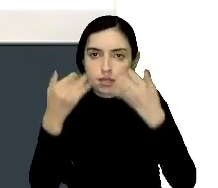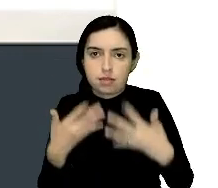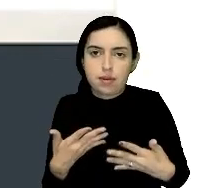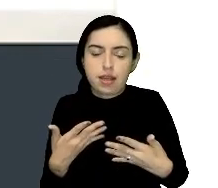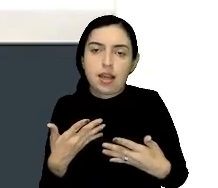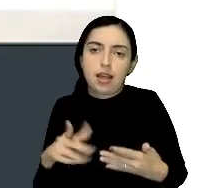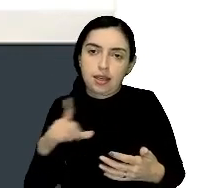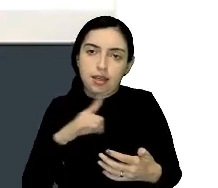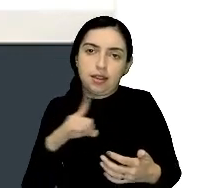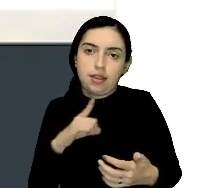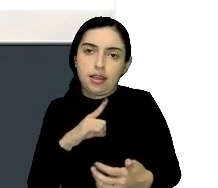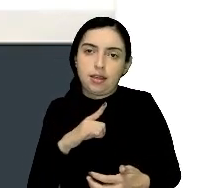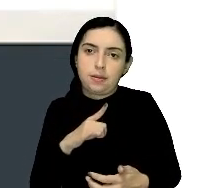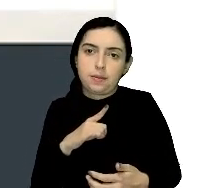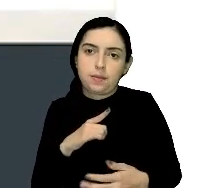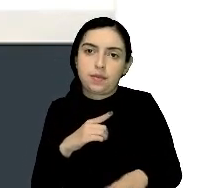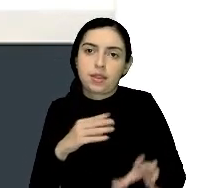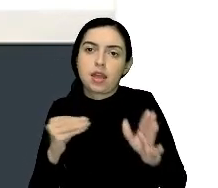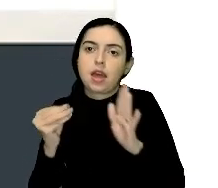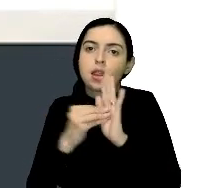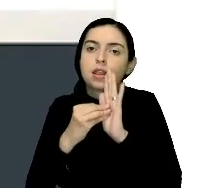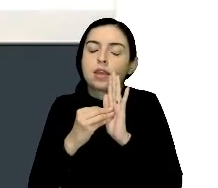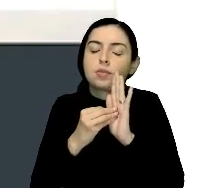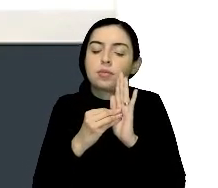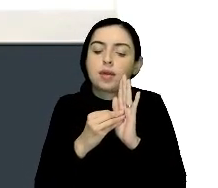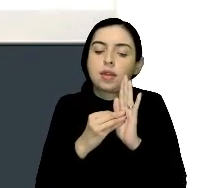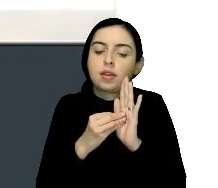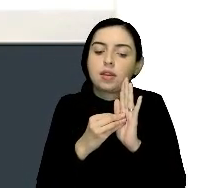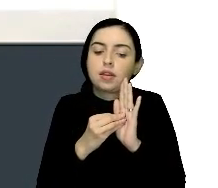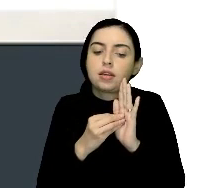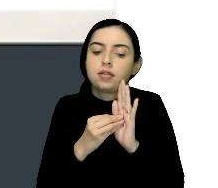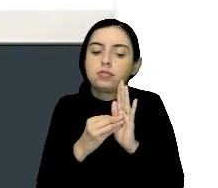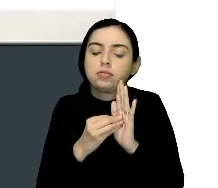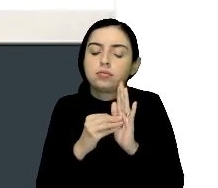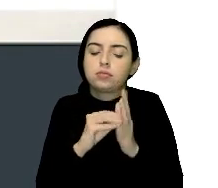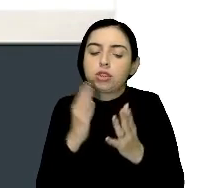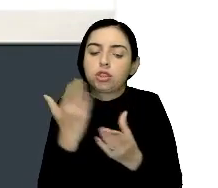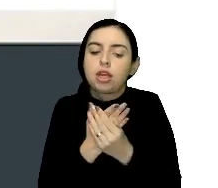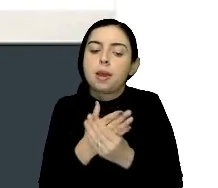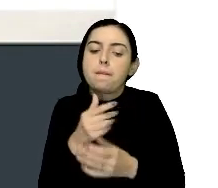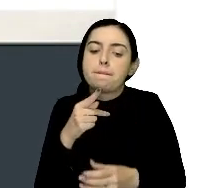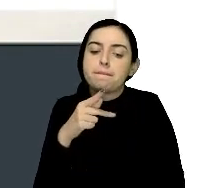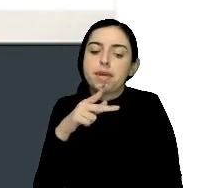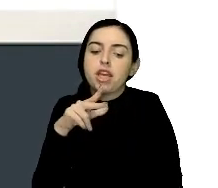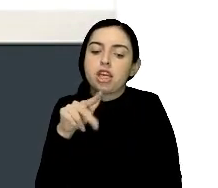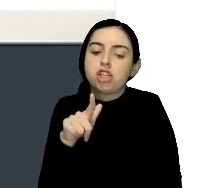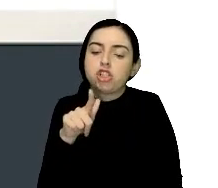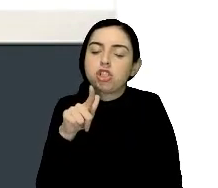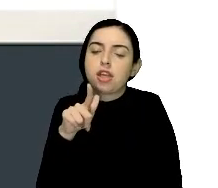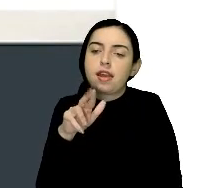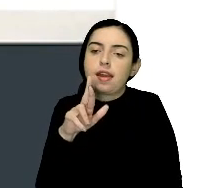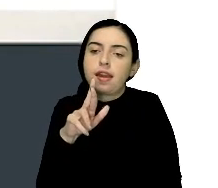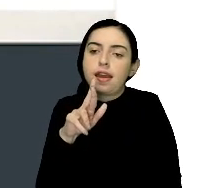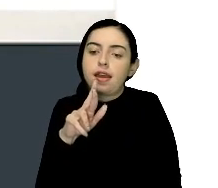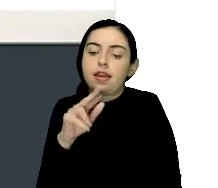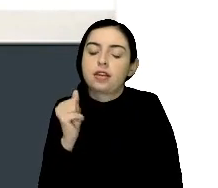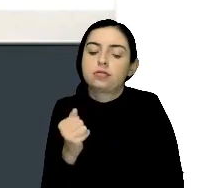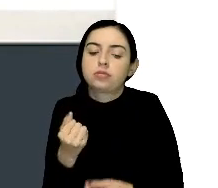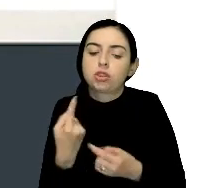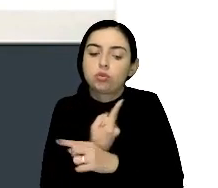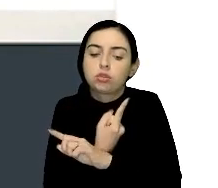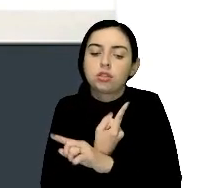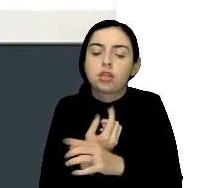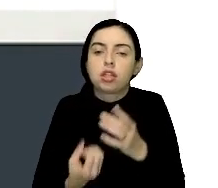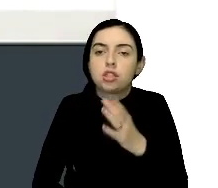existe na ementa da ação da PGR, do PGR, inconstitucional a criação